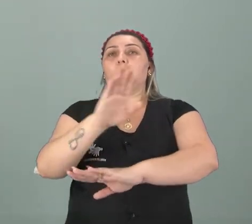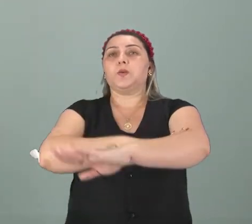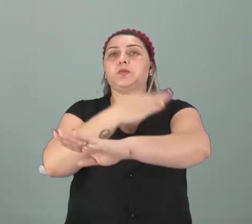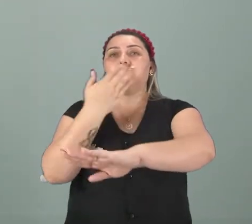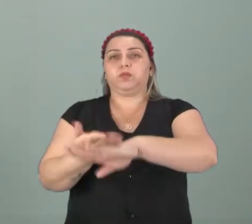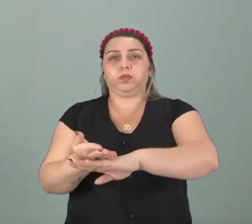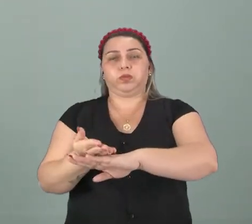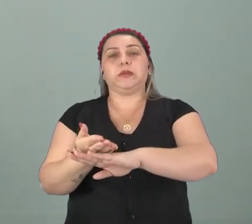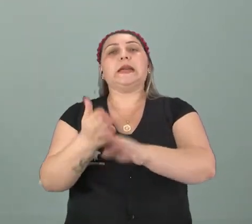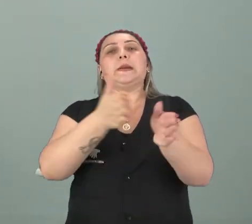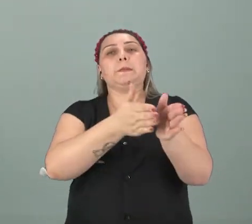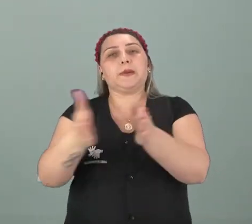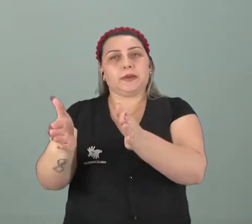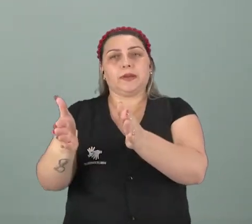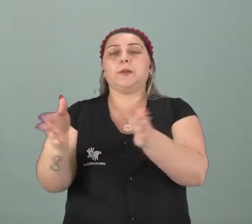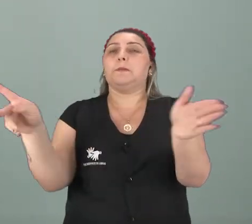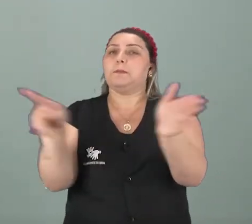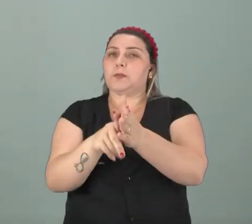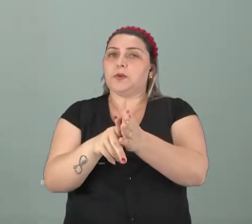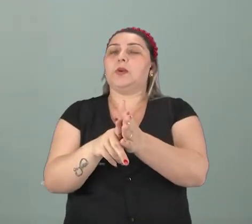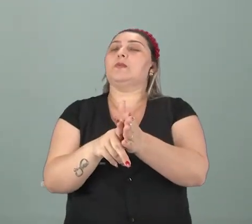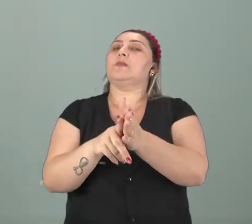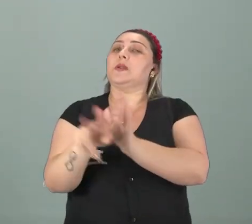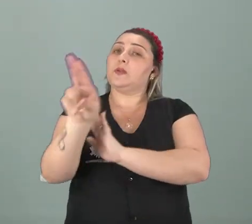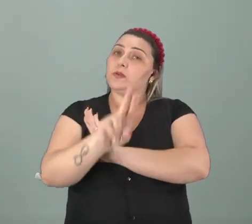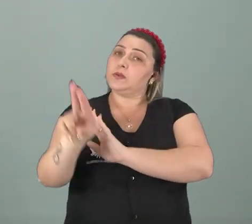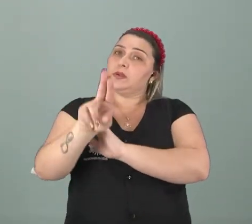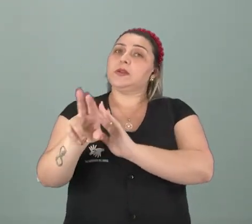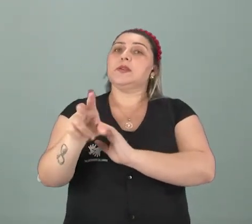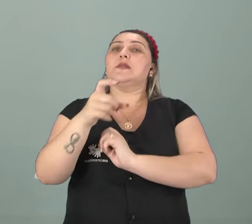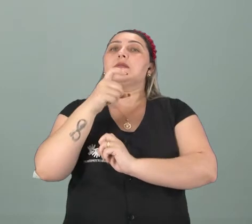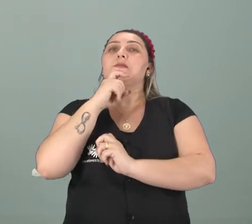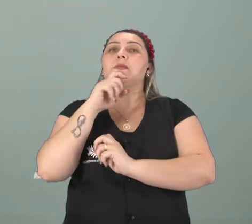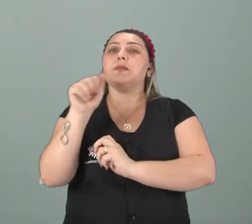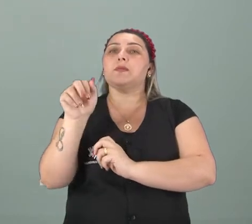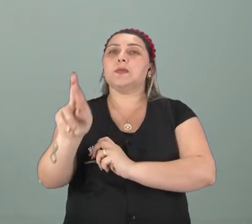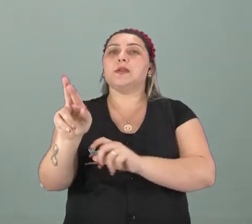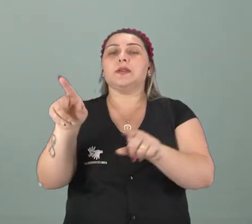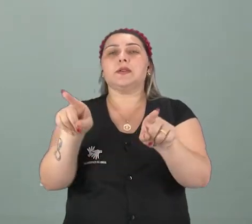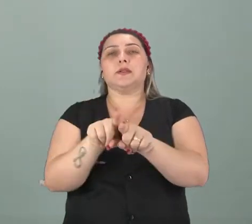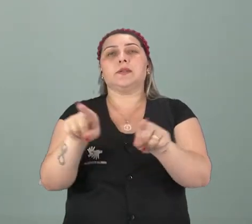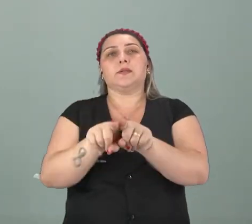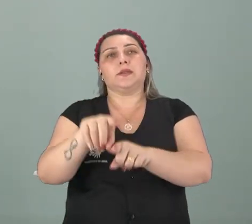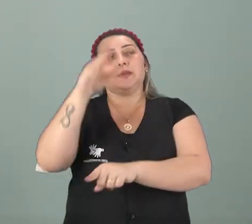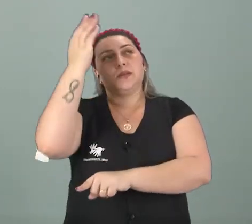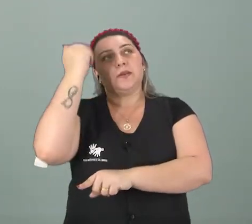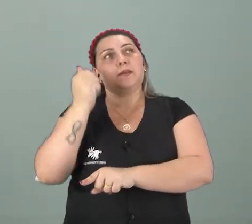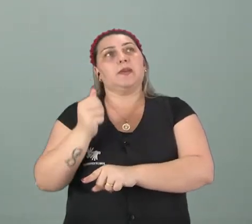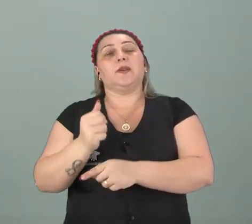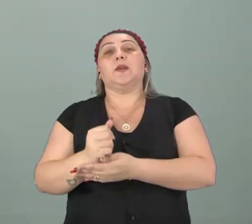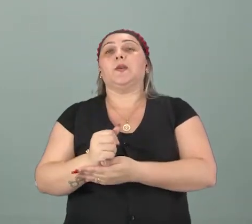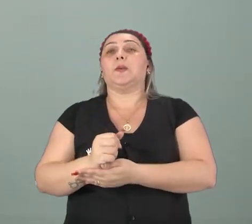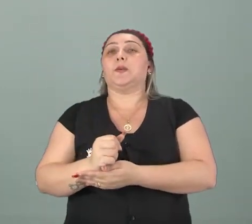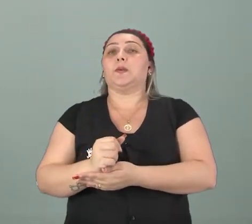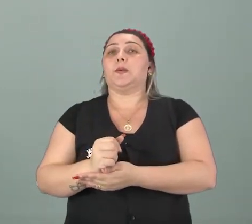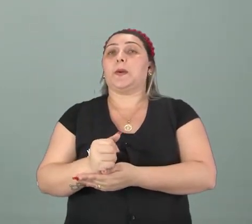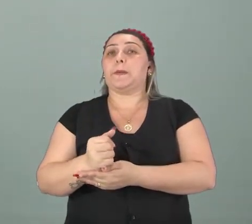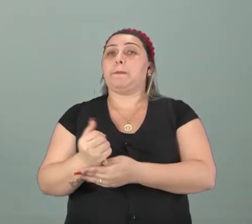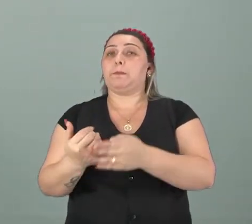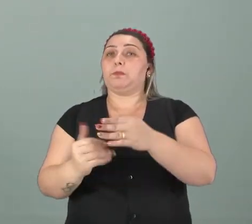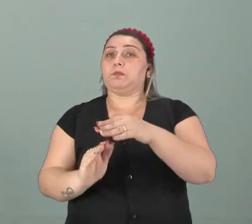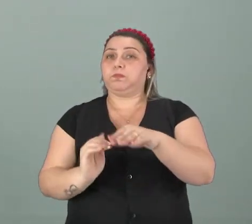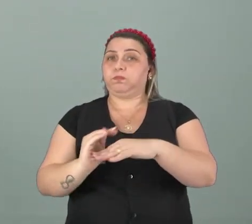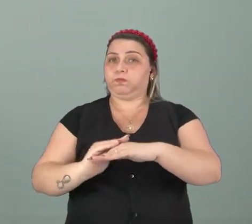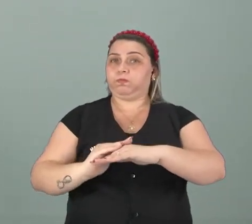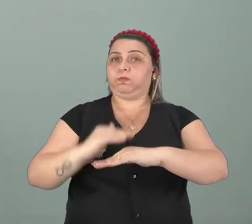né? Você tem que ter ali períodos específicos em que você pode usar o ar-condicionado, né? Também saber dimensionar. Você não vai colocar um ar-condicionado com uma potência